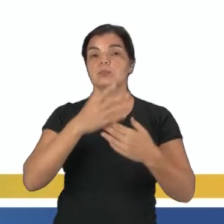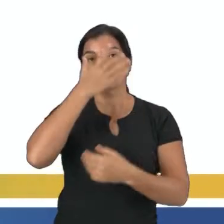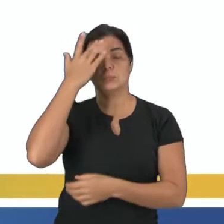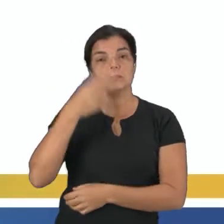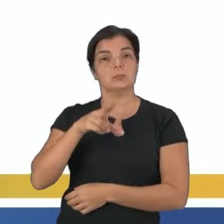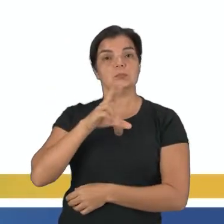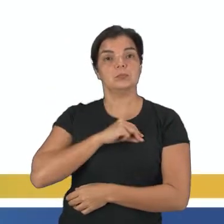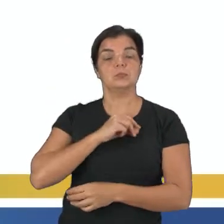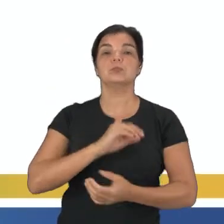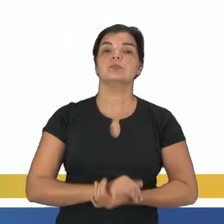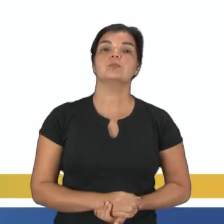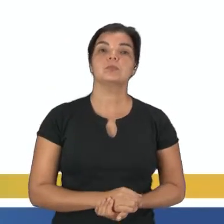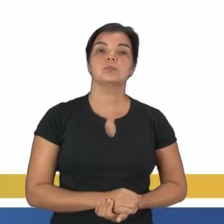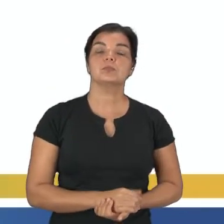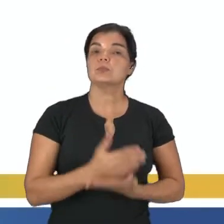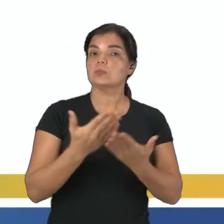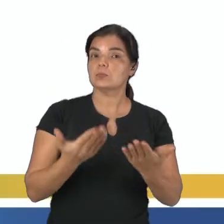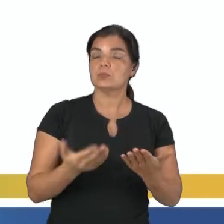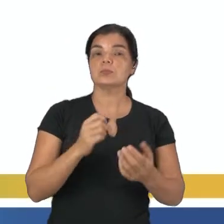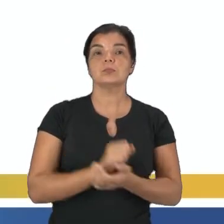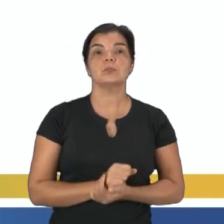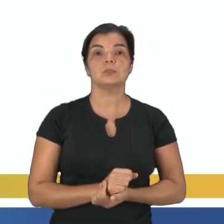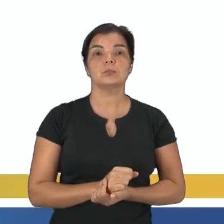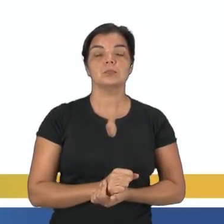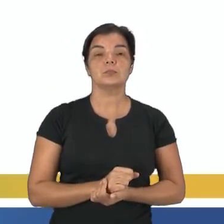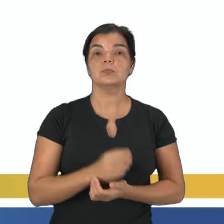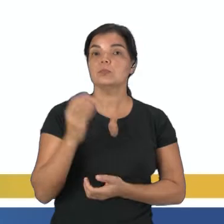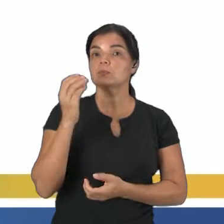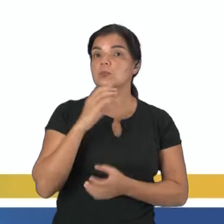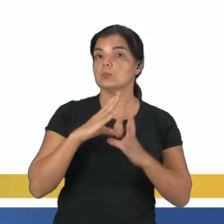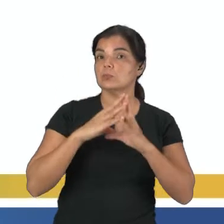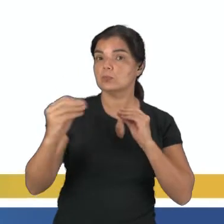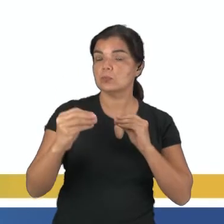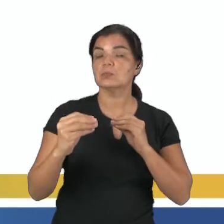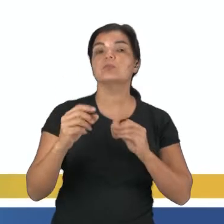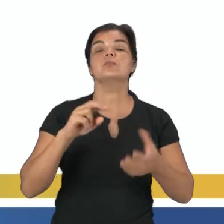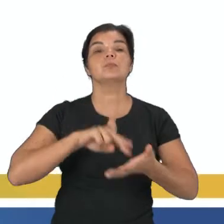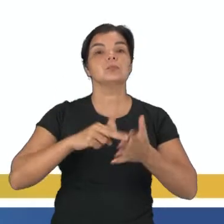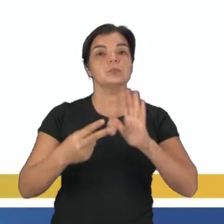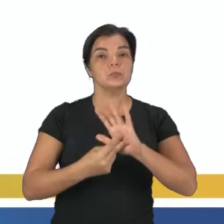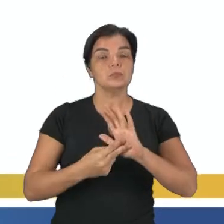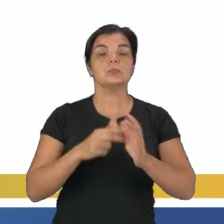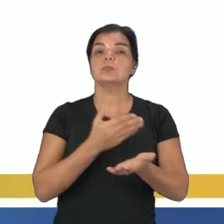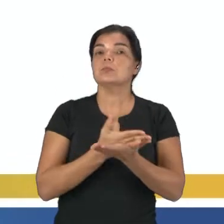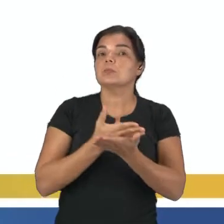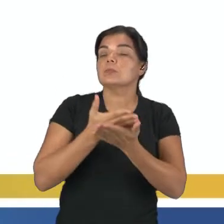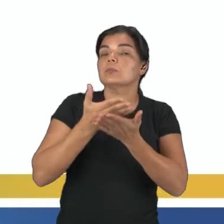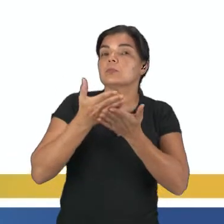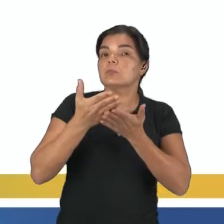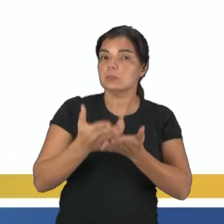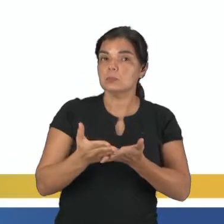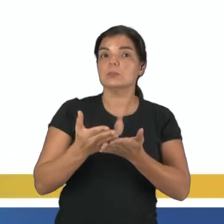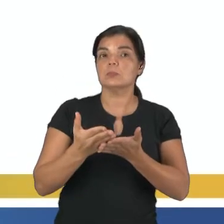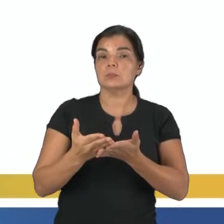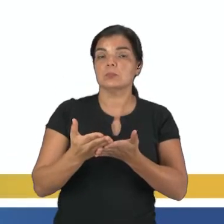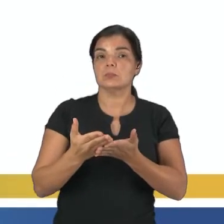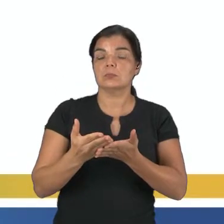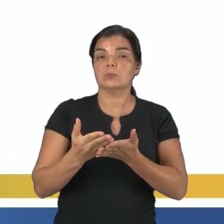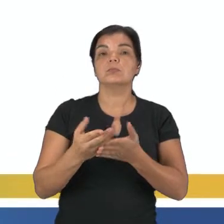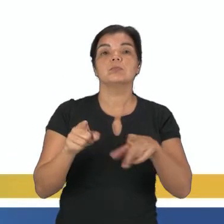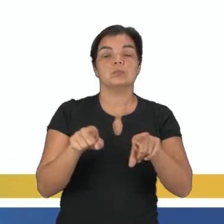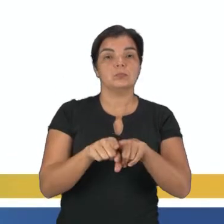pelos colonizadores. Então, esse tempo da correria é esse tempo quando começa esse